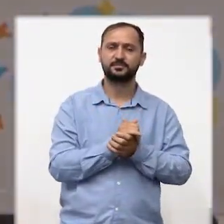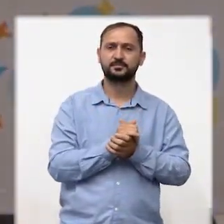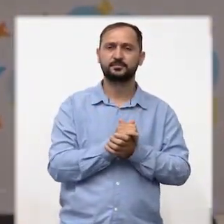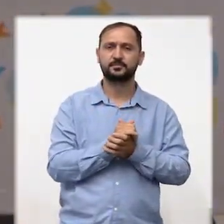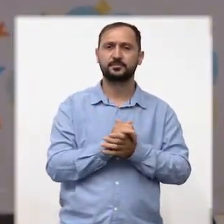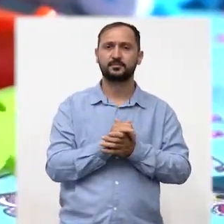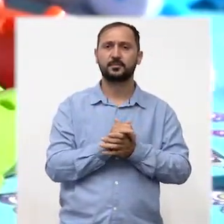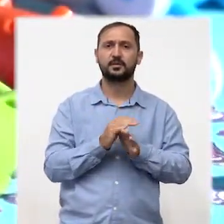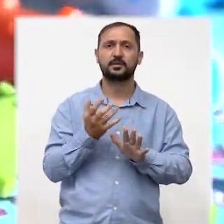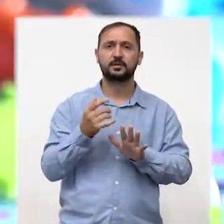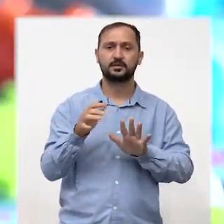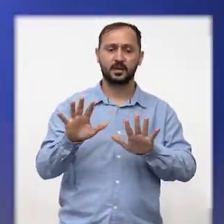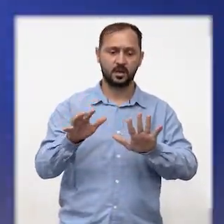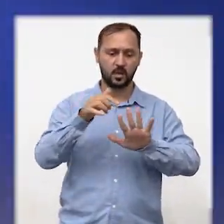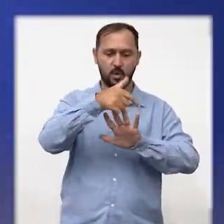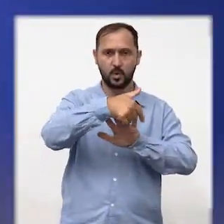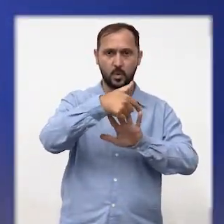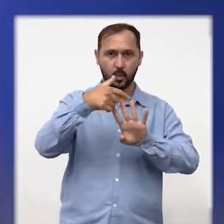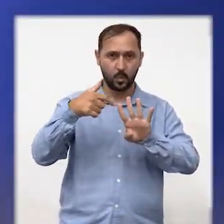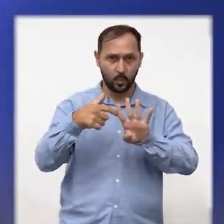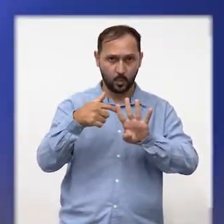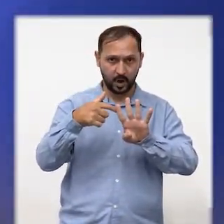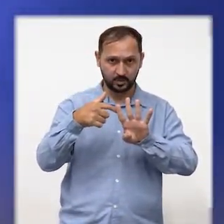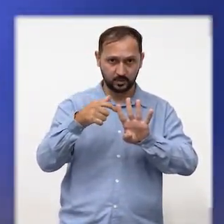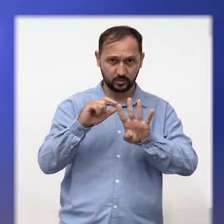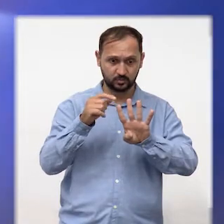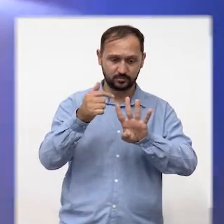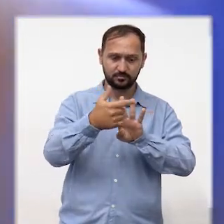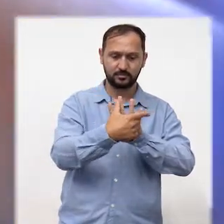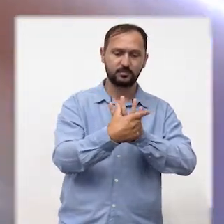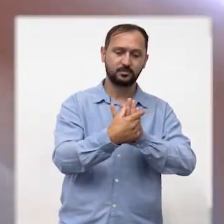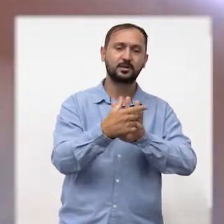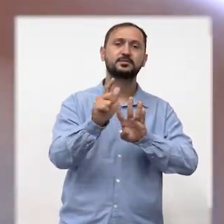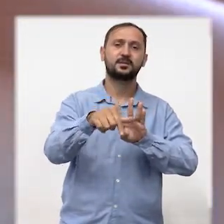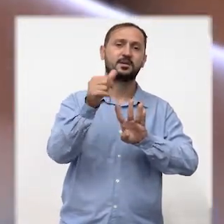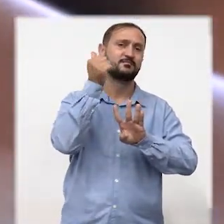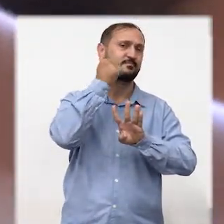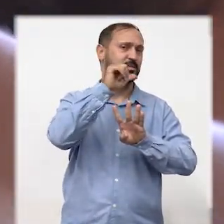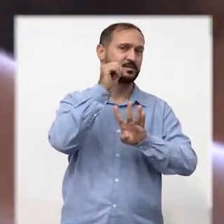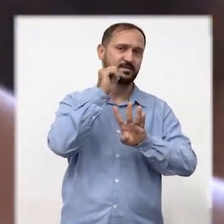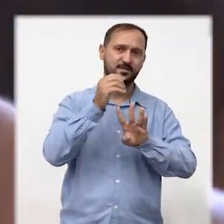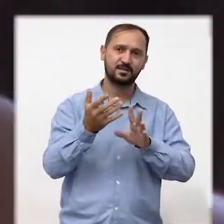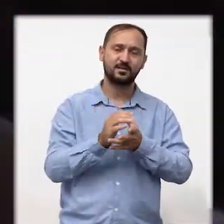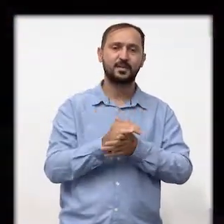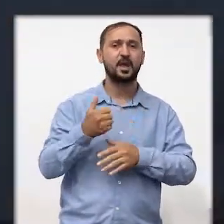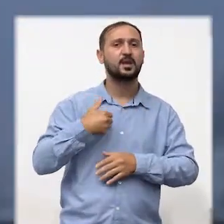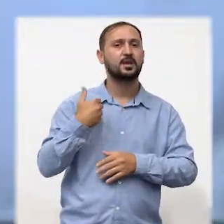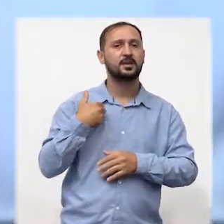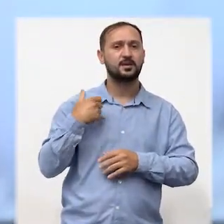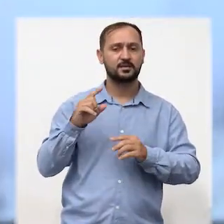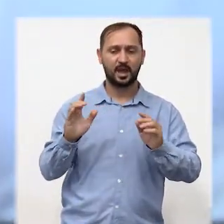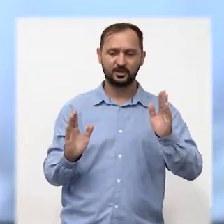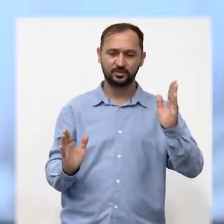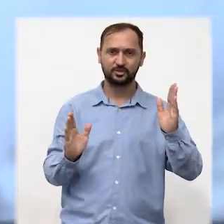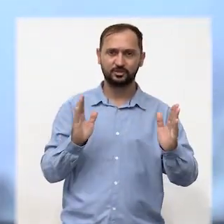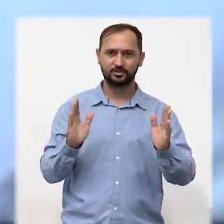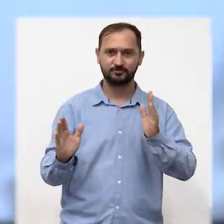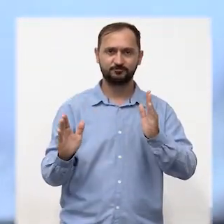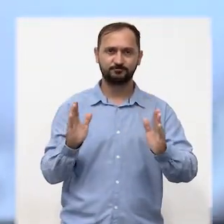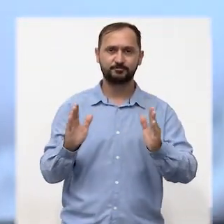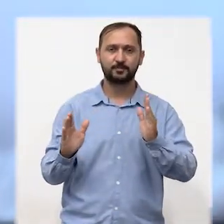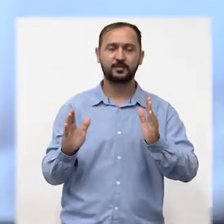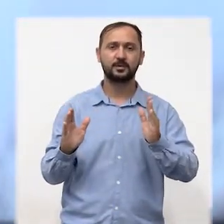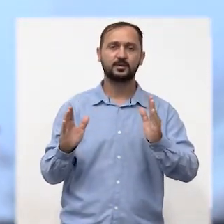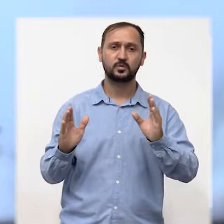A cada 4 vítimas, 3 são do sexo feminino. E a faixa etária com o maior número de